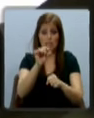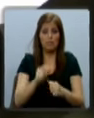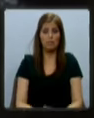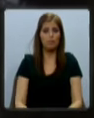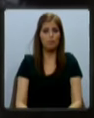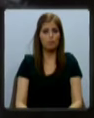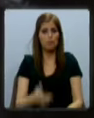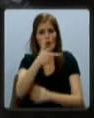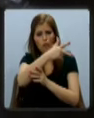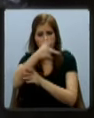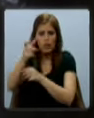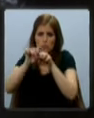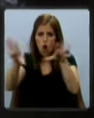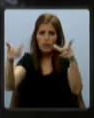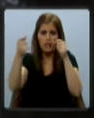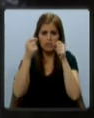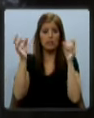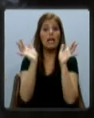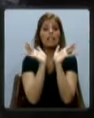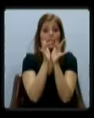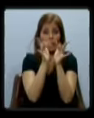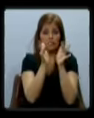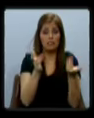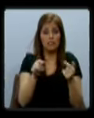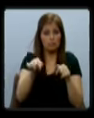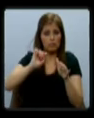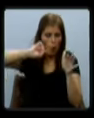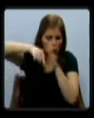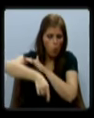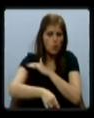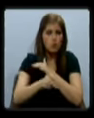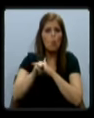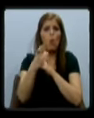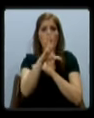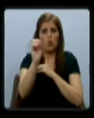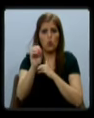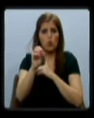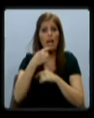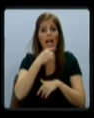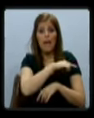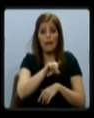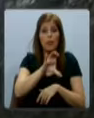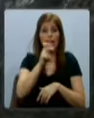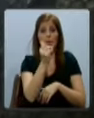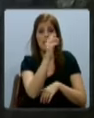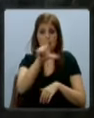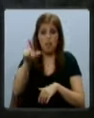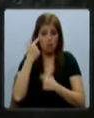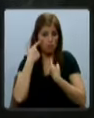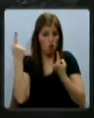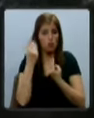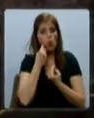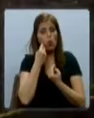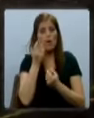O vídeo corre mundo nas redes sociais e nele o Poço do Mouro e a Ribeira do Cabril são apresentados como o